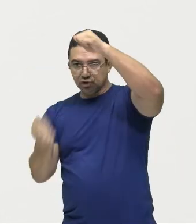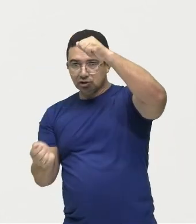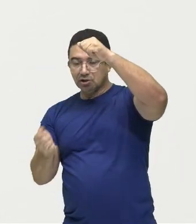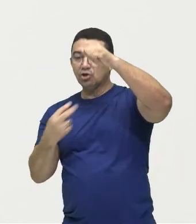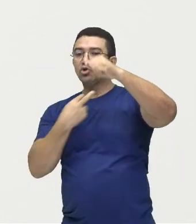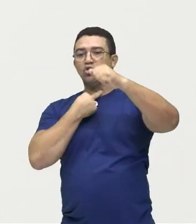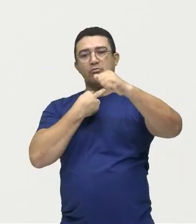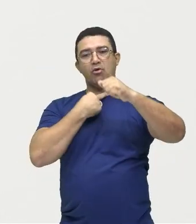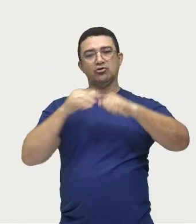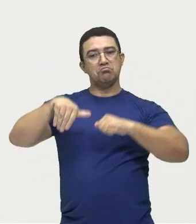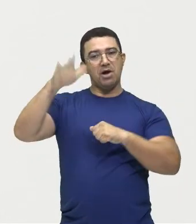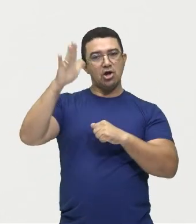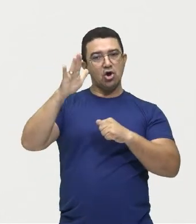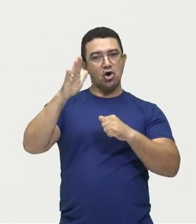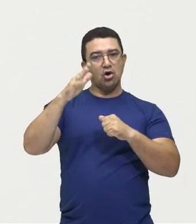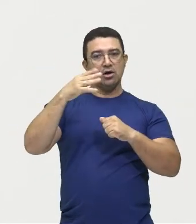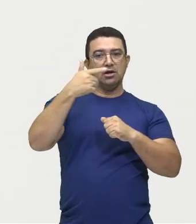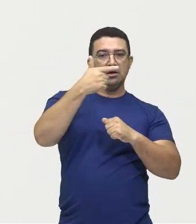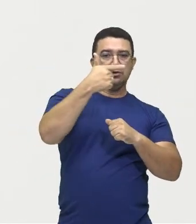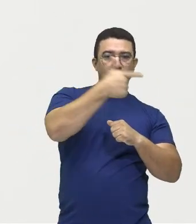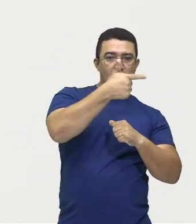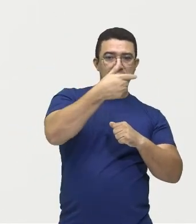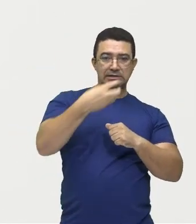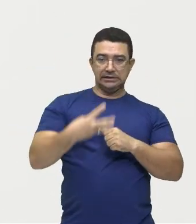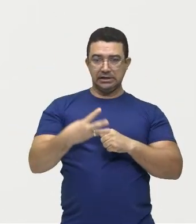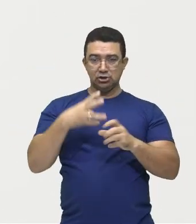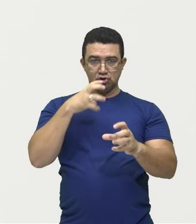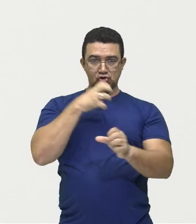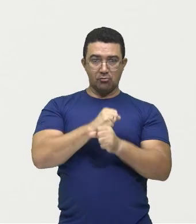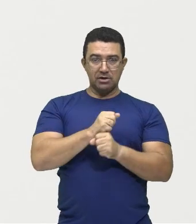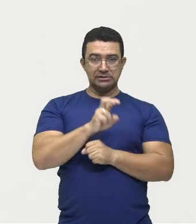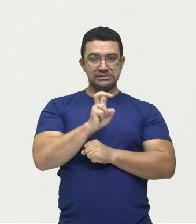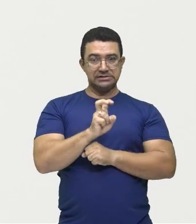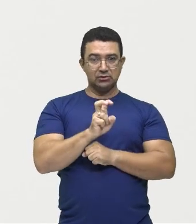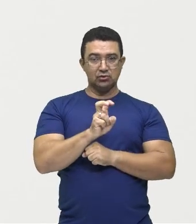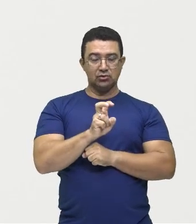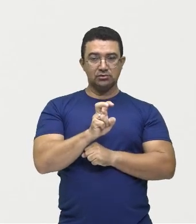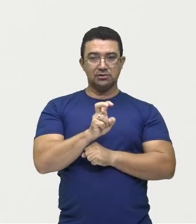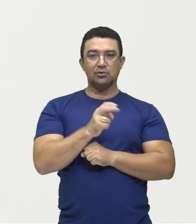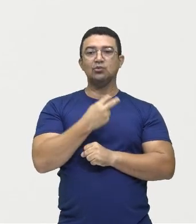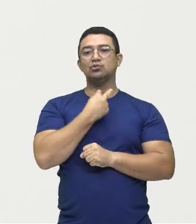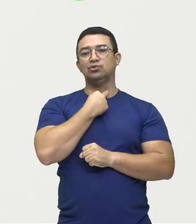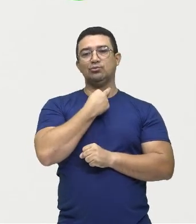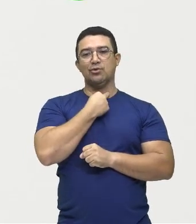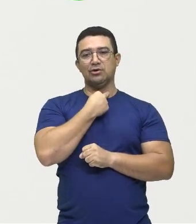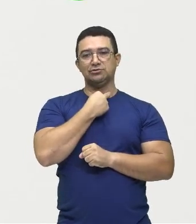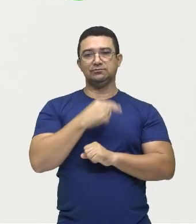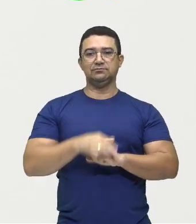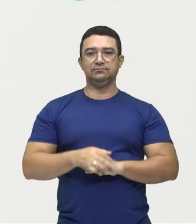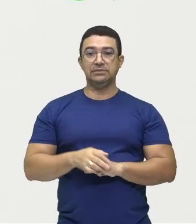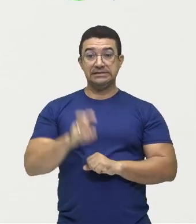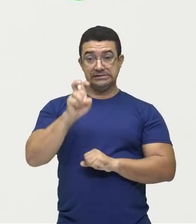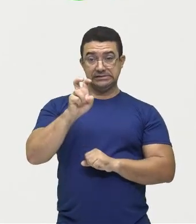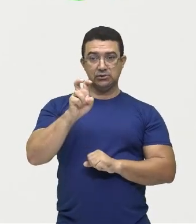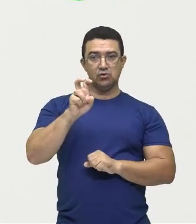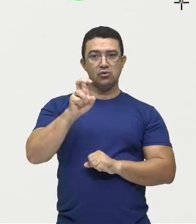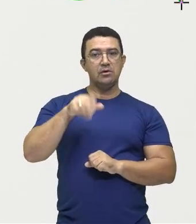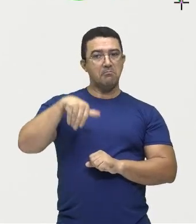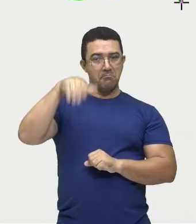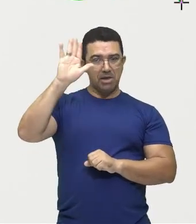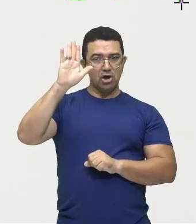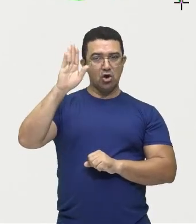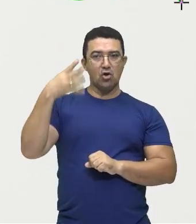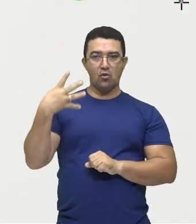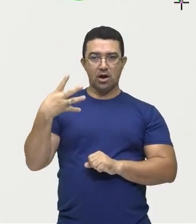a soma dos outros 2. Então vejam, aqui é 2 e aqui é 3. Somando os 2 dá 5, né? 5 é maior do que